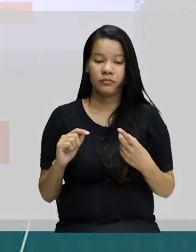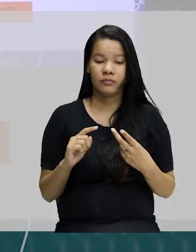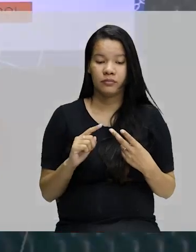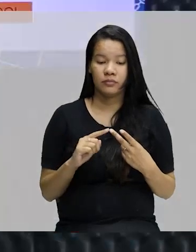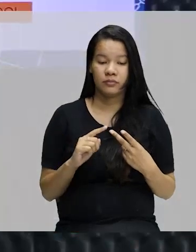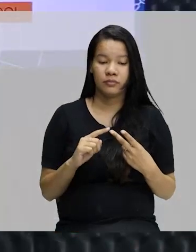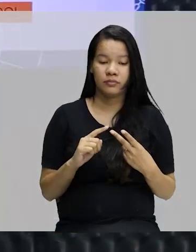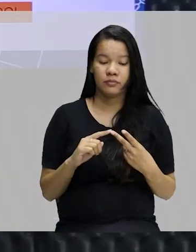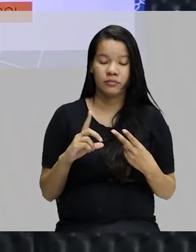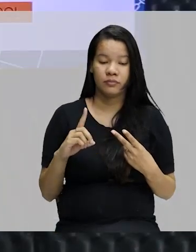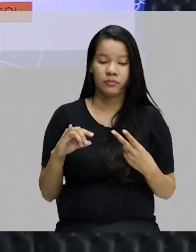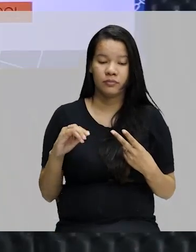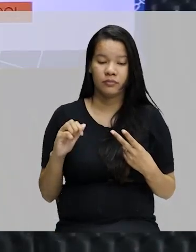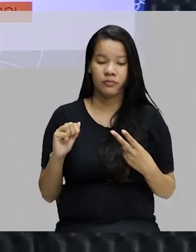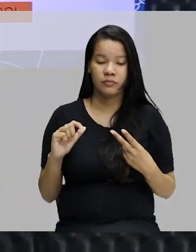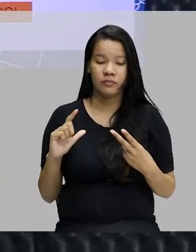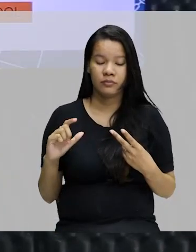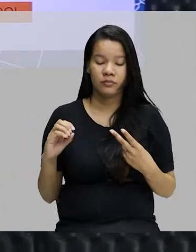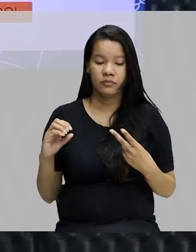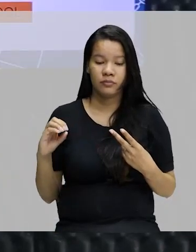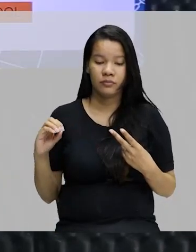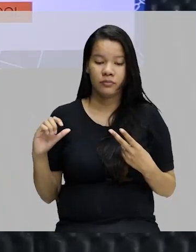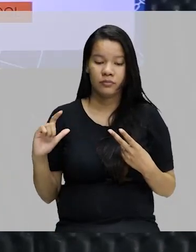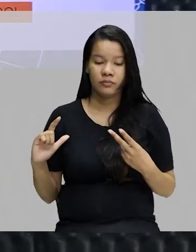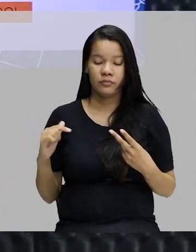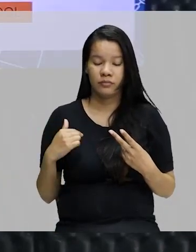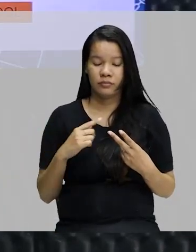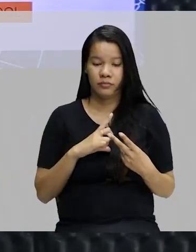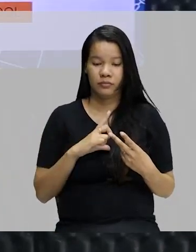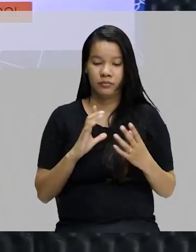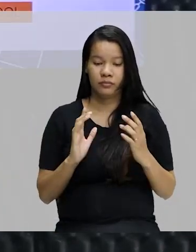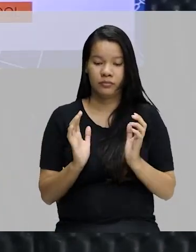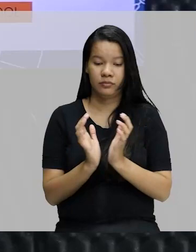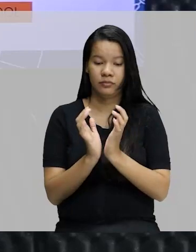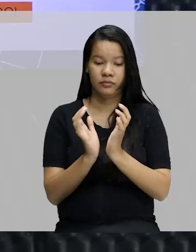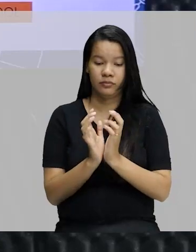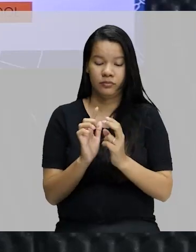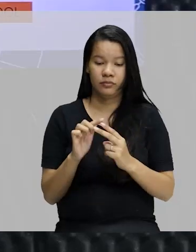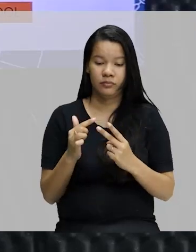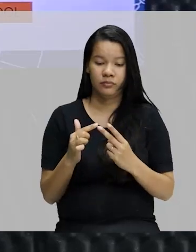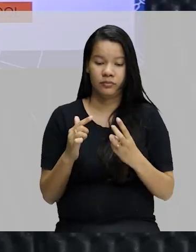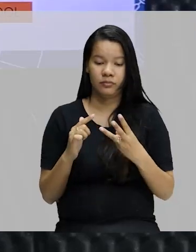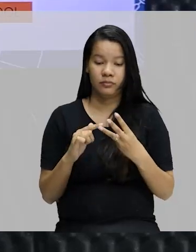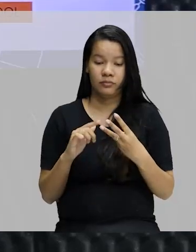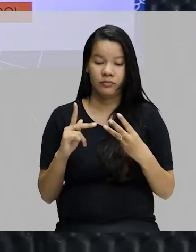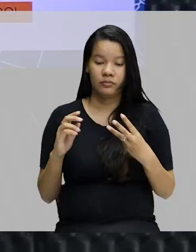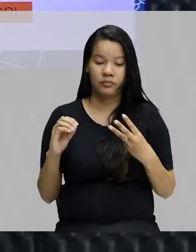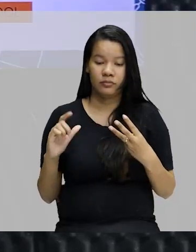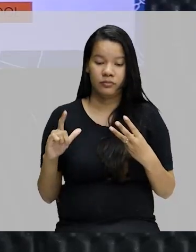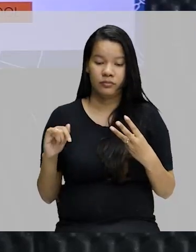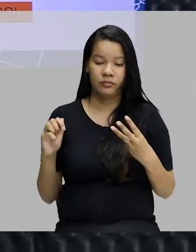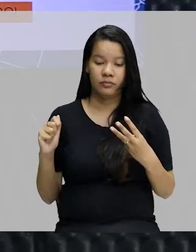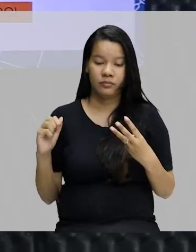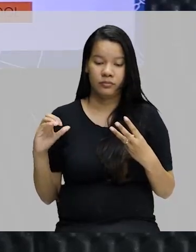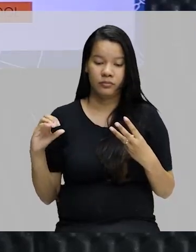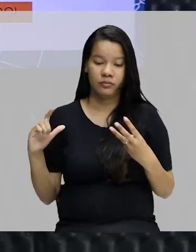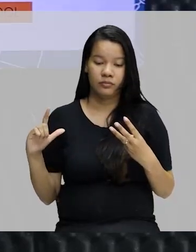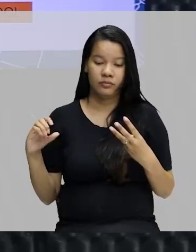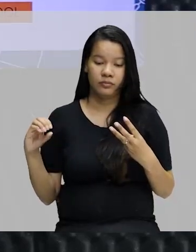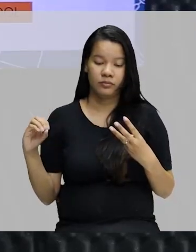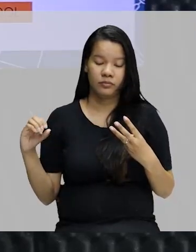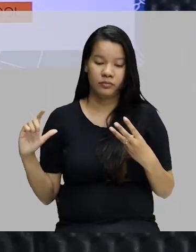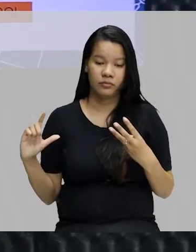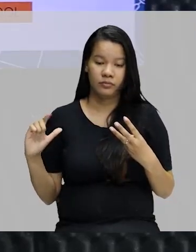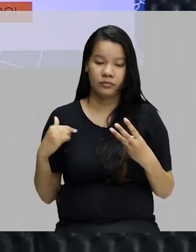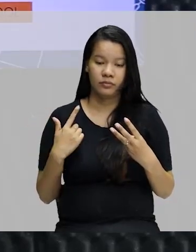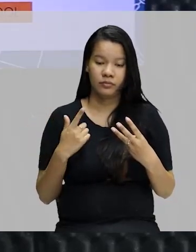hidroxila. Um diálcool, eu vou ter dois grupos OH. Um poliálcool, turminha, é quando nós